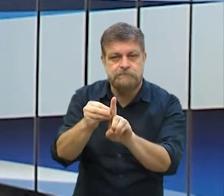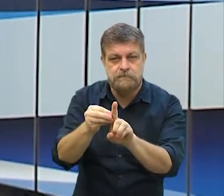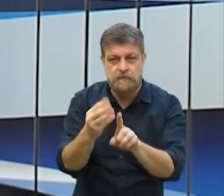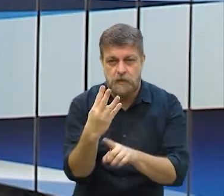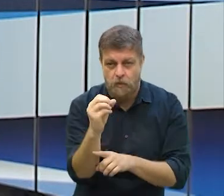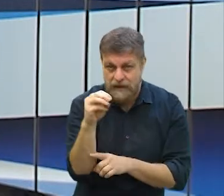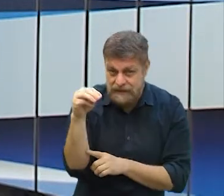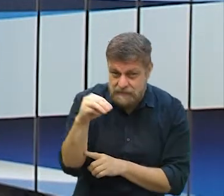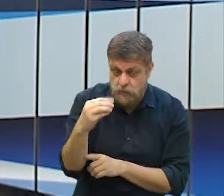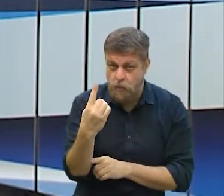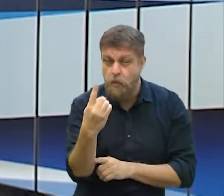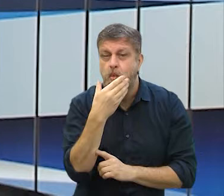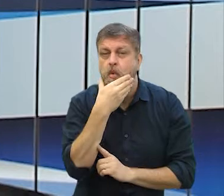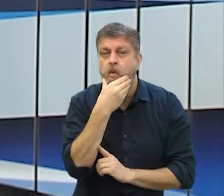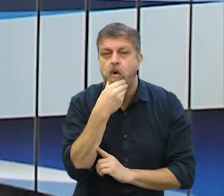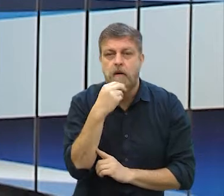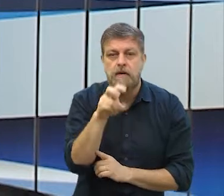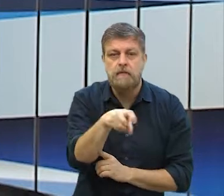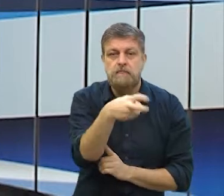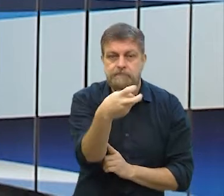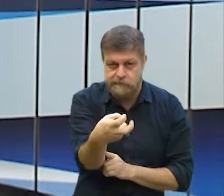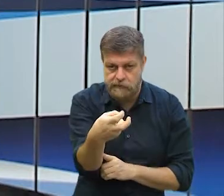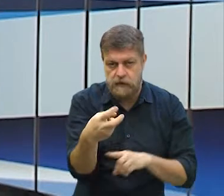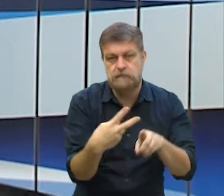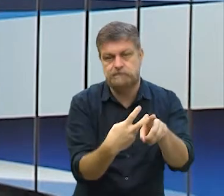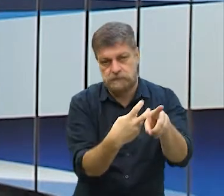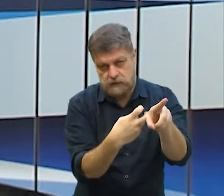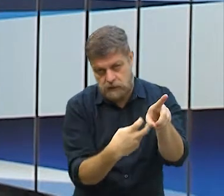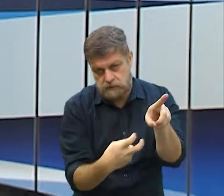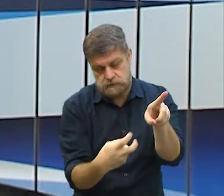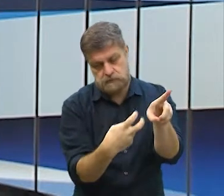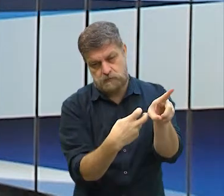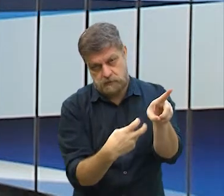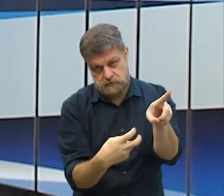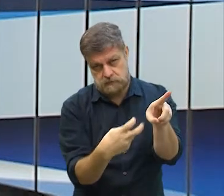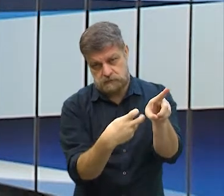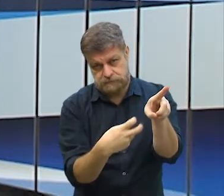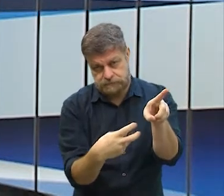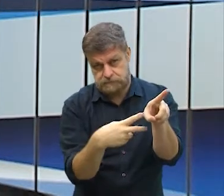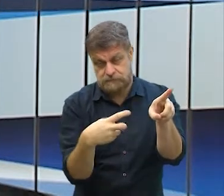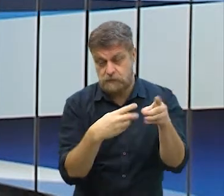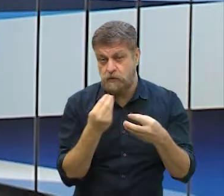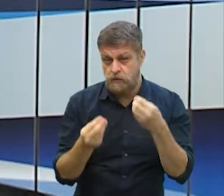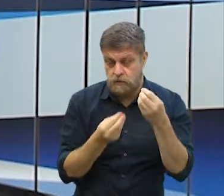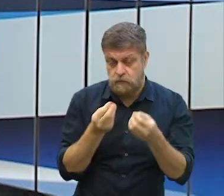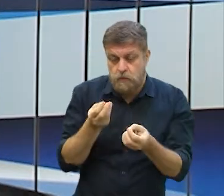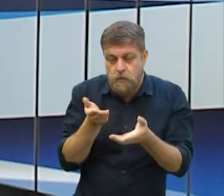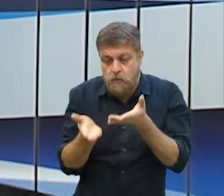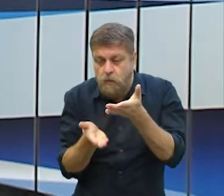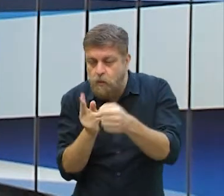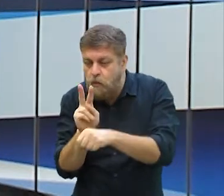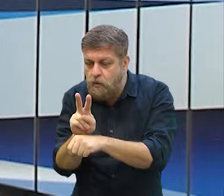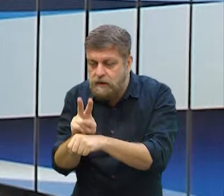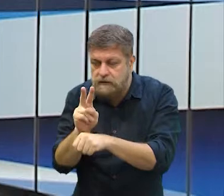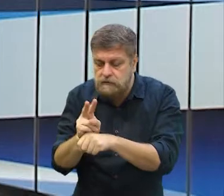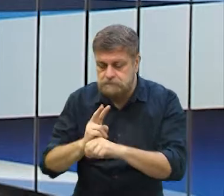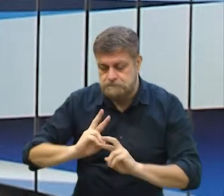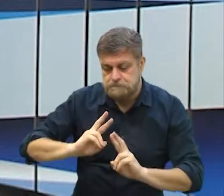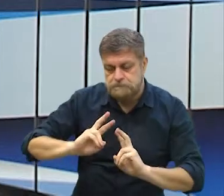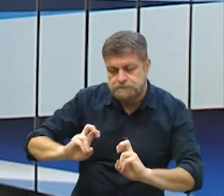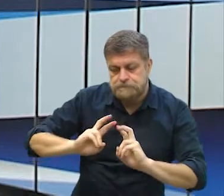40 minutos um homem morre devido ao câncer de próstata. Então, sobre os cuidados,